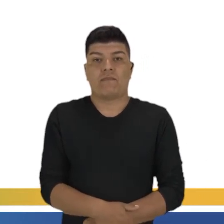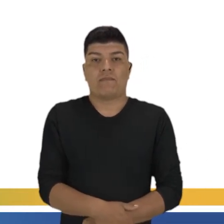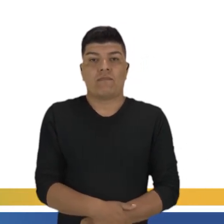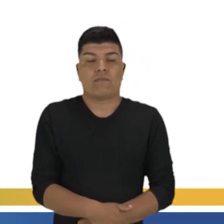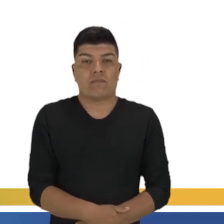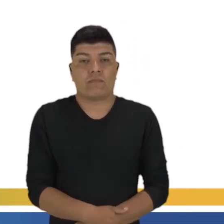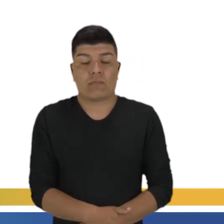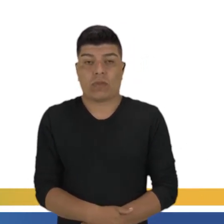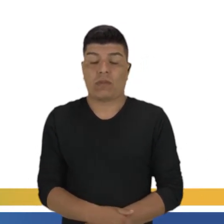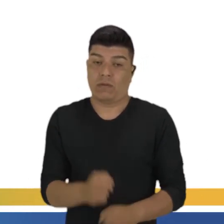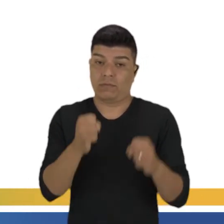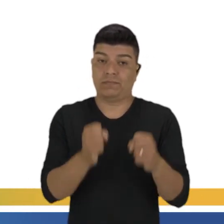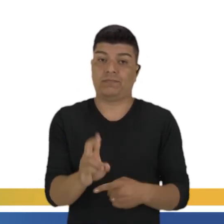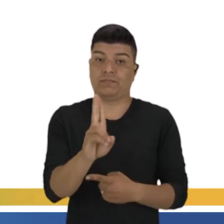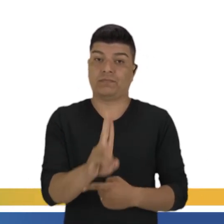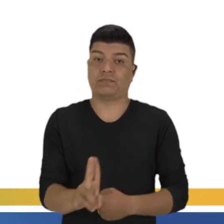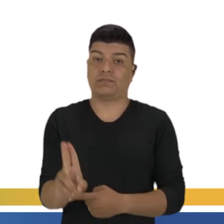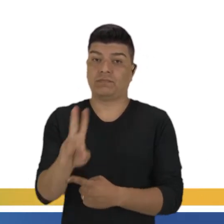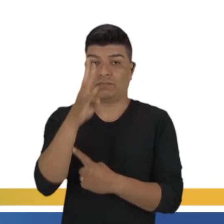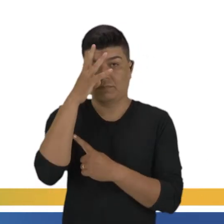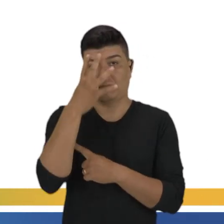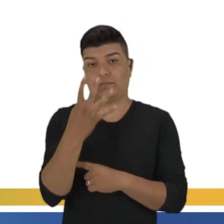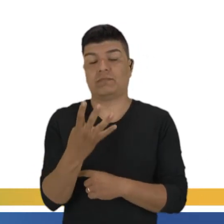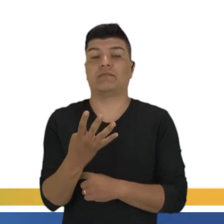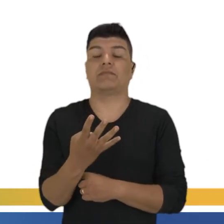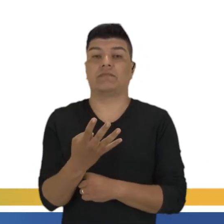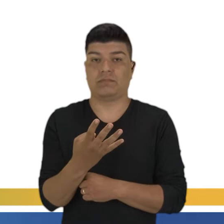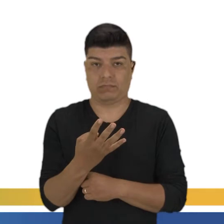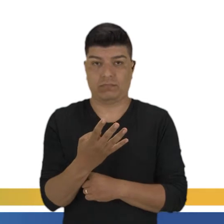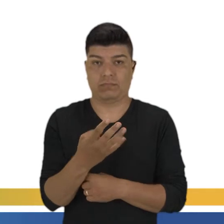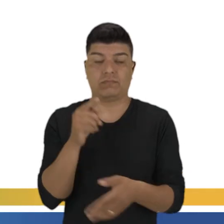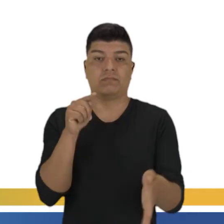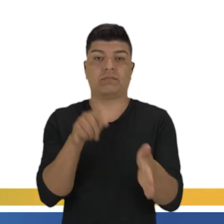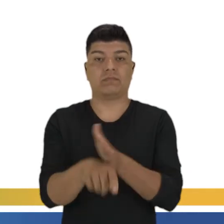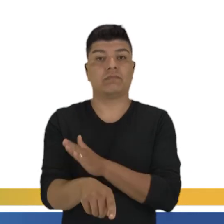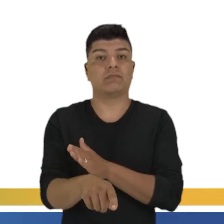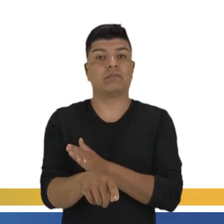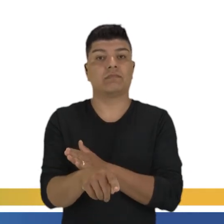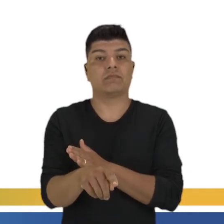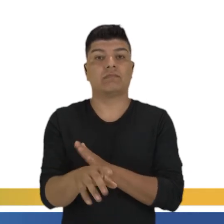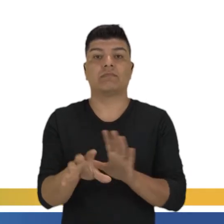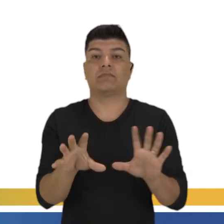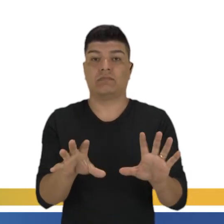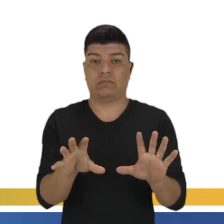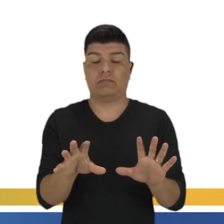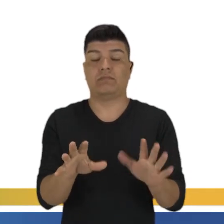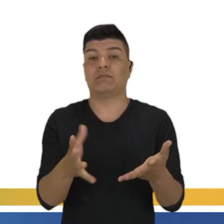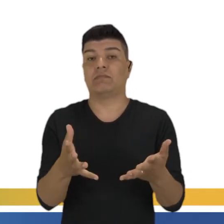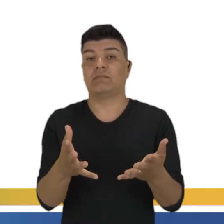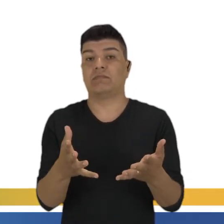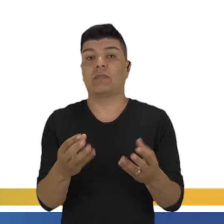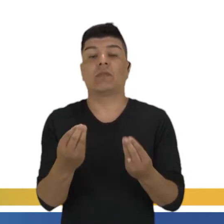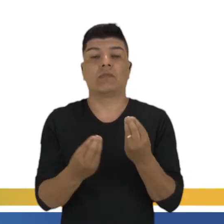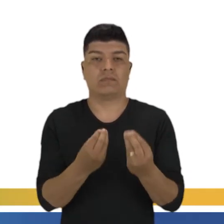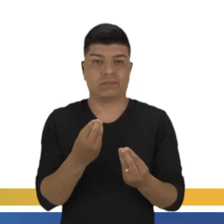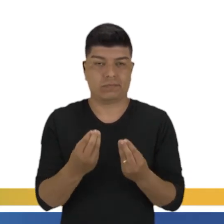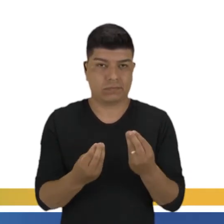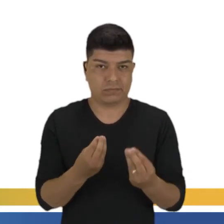podem trabalhar a resolução dessa questão ou dessa situação-problema da seguinte